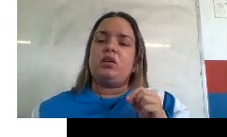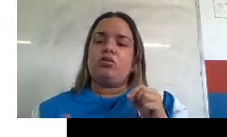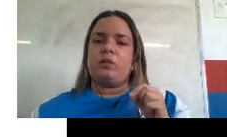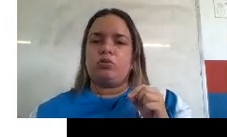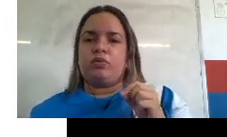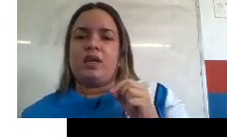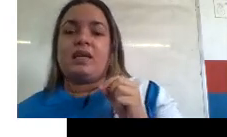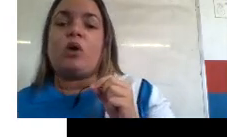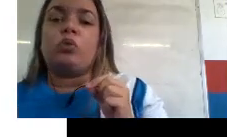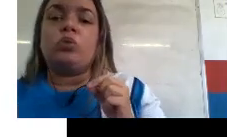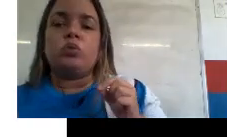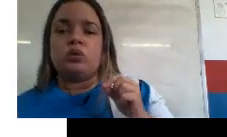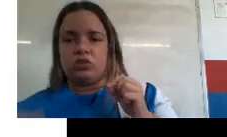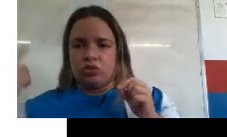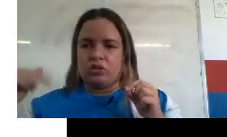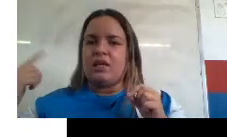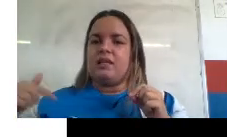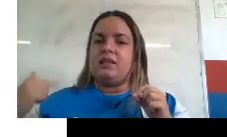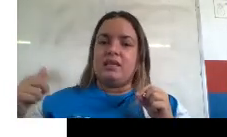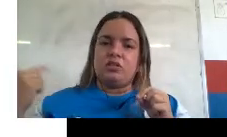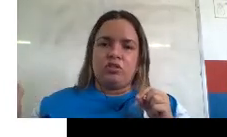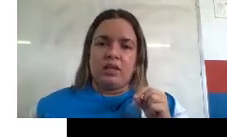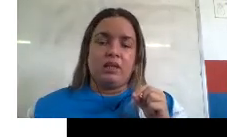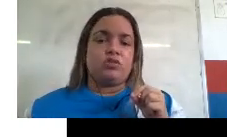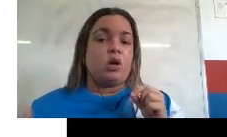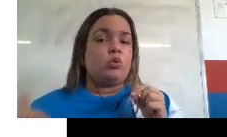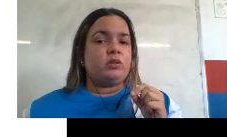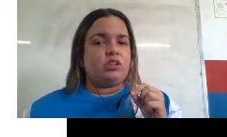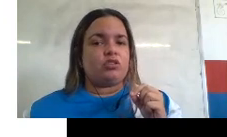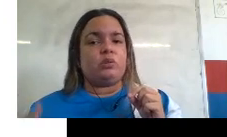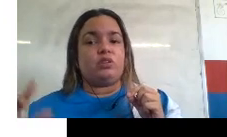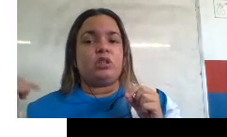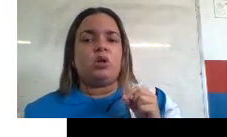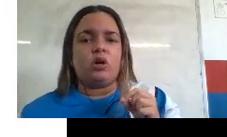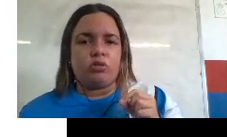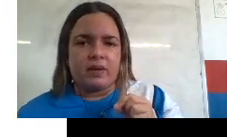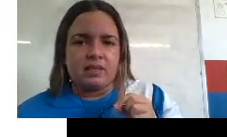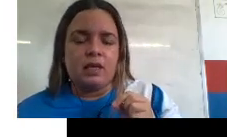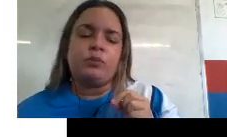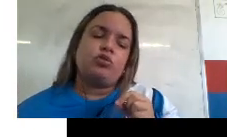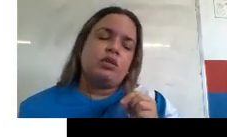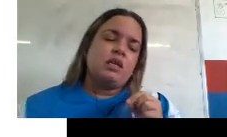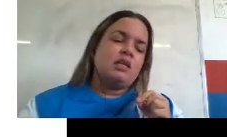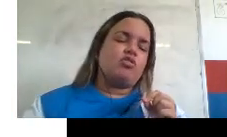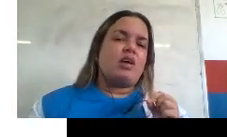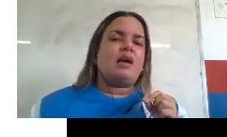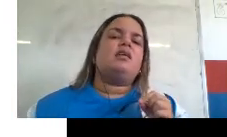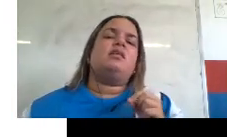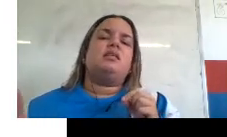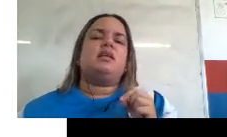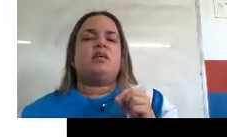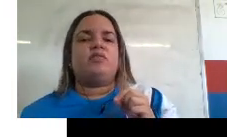E nós vamos ver que alguns desses direitos, algumas das coisas que nós fazemos,